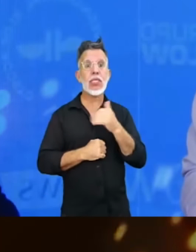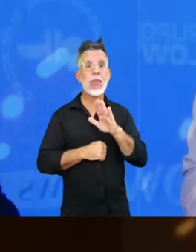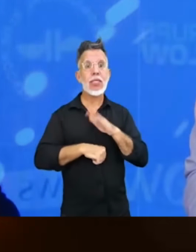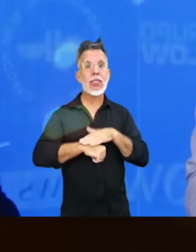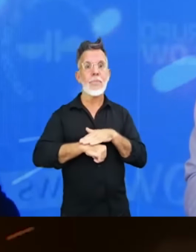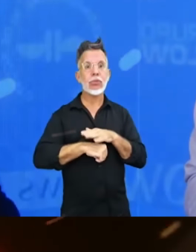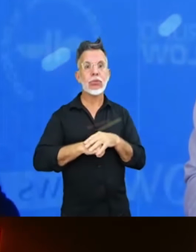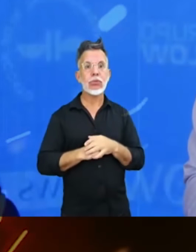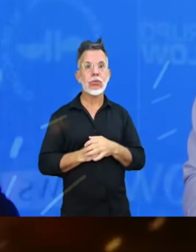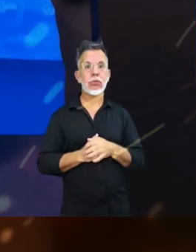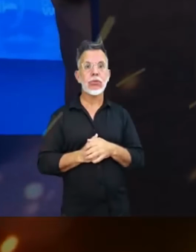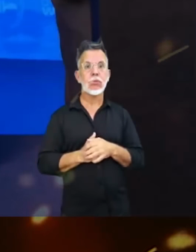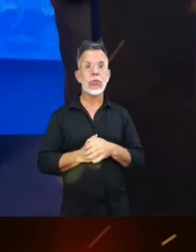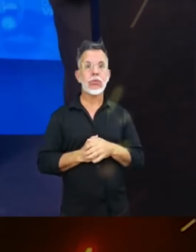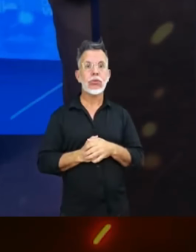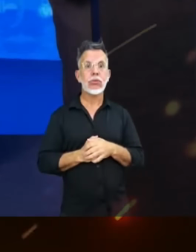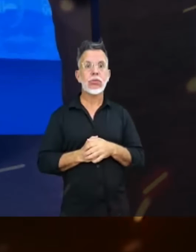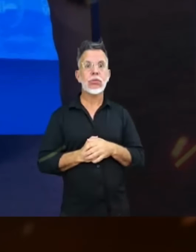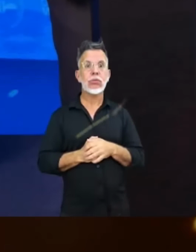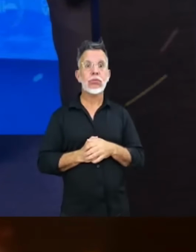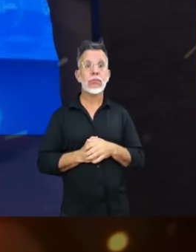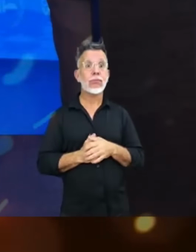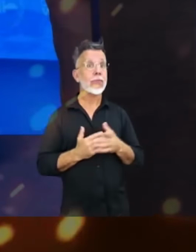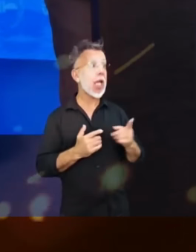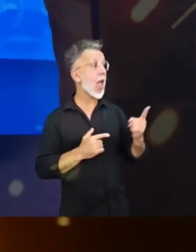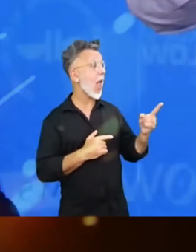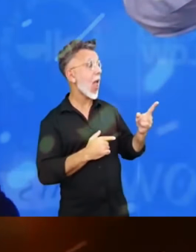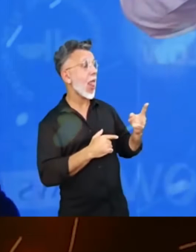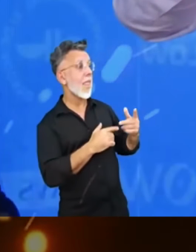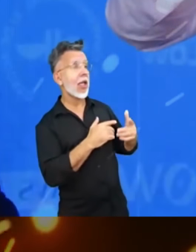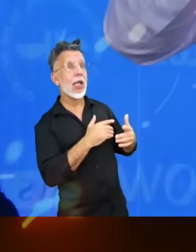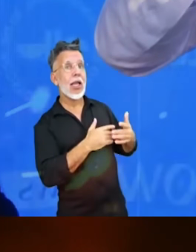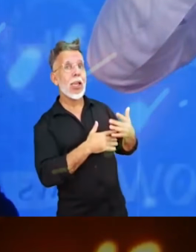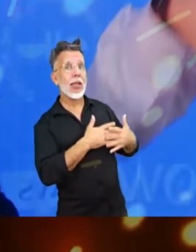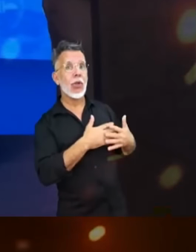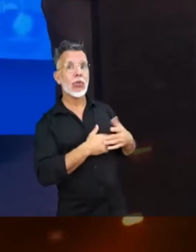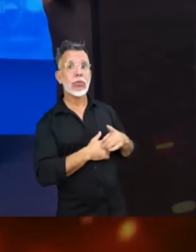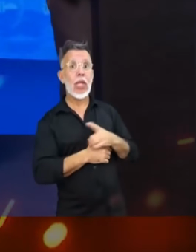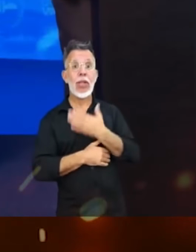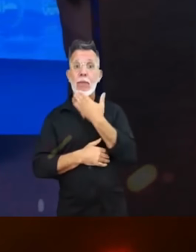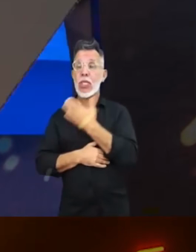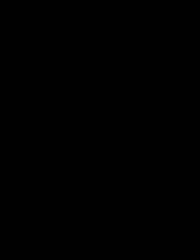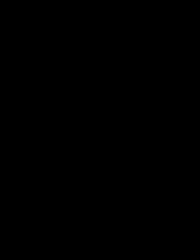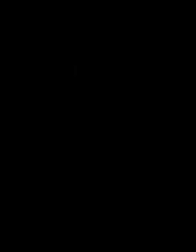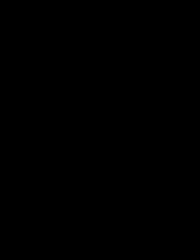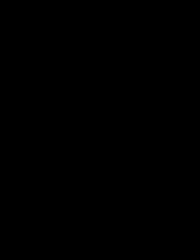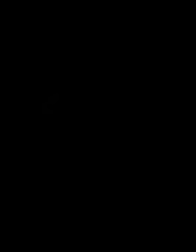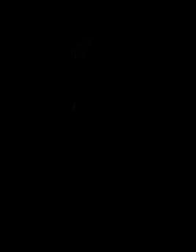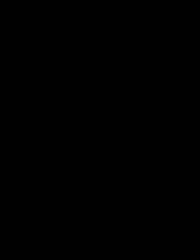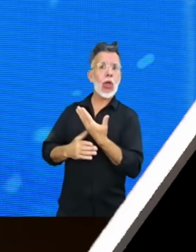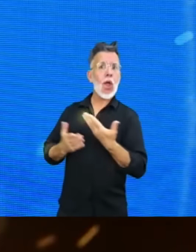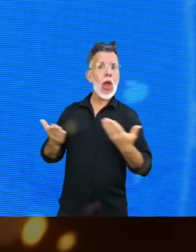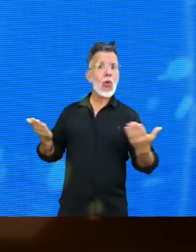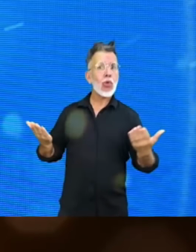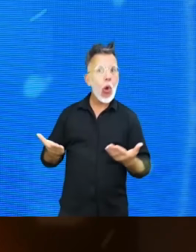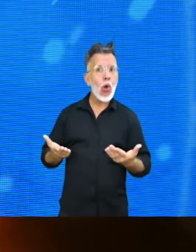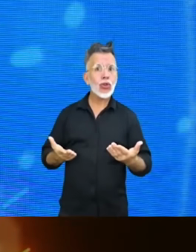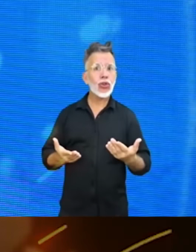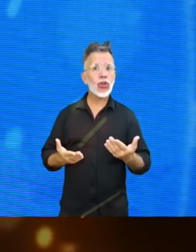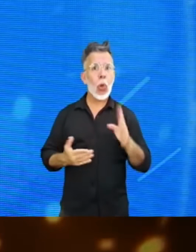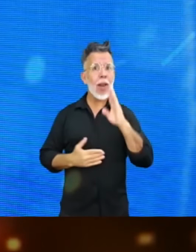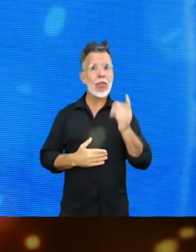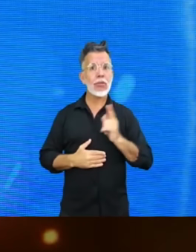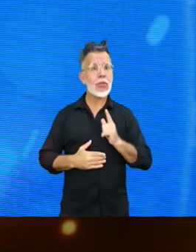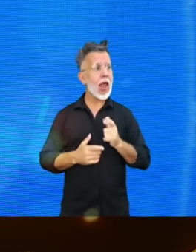ele interrompeu aqui não ele pediu para mim direito de resposta Ok muito obrigado maior riqueza